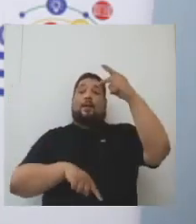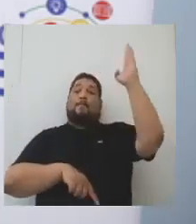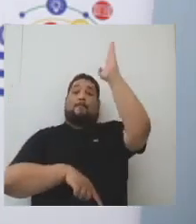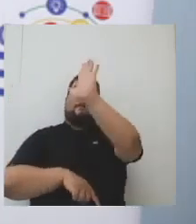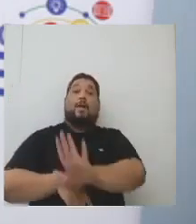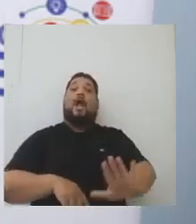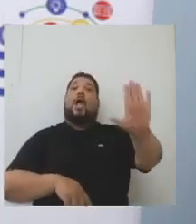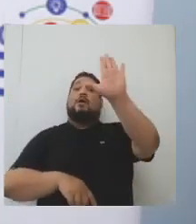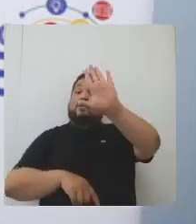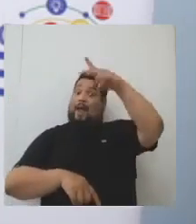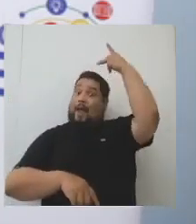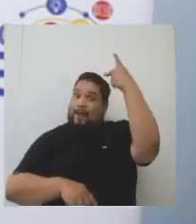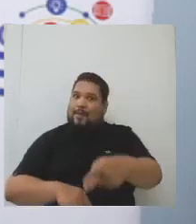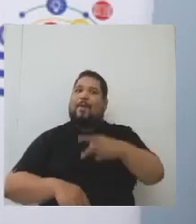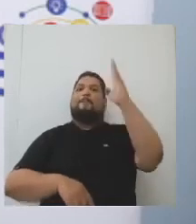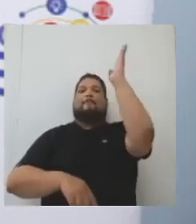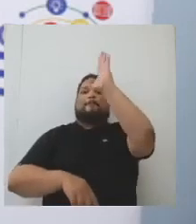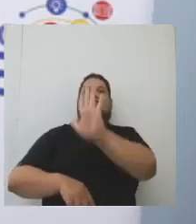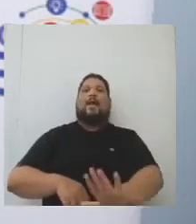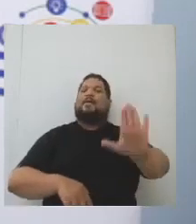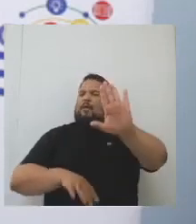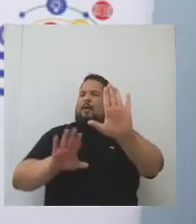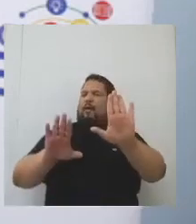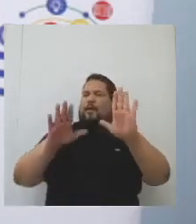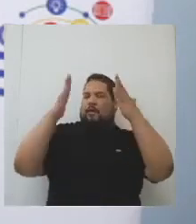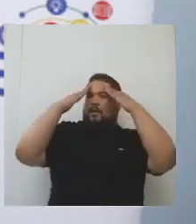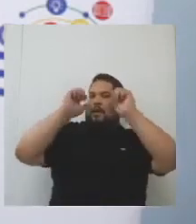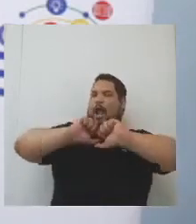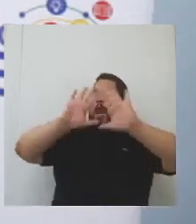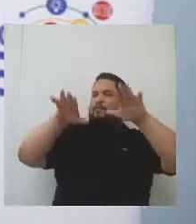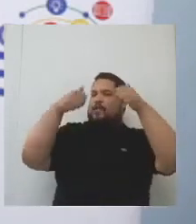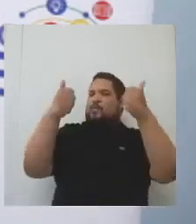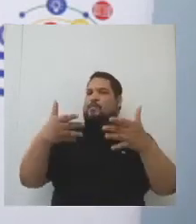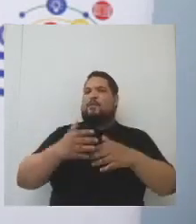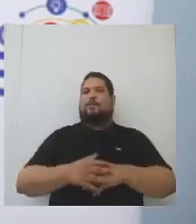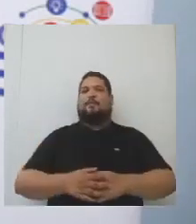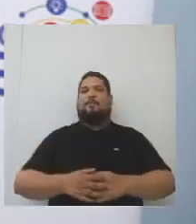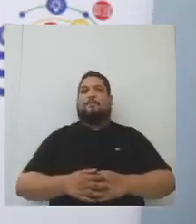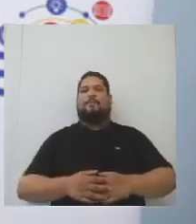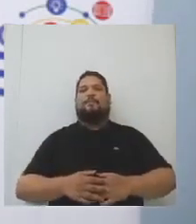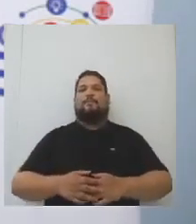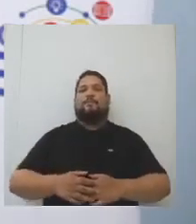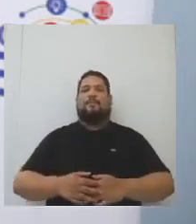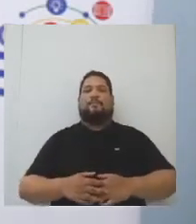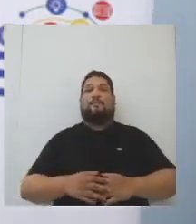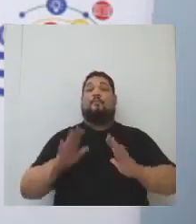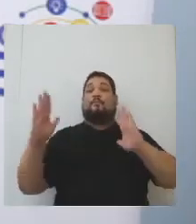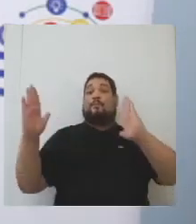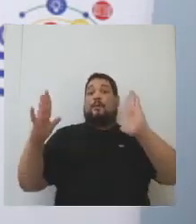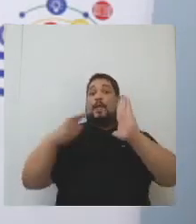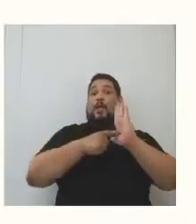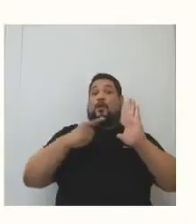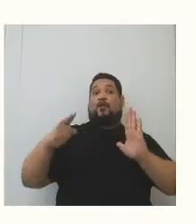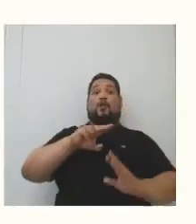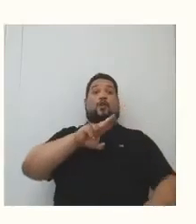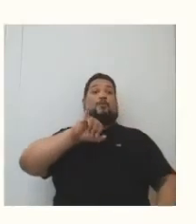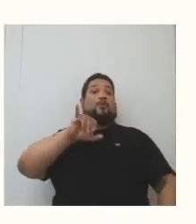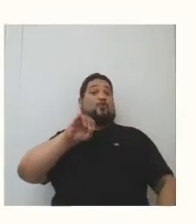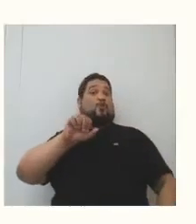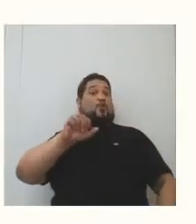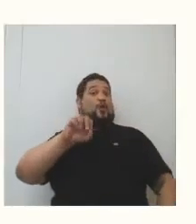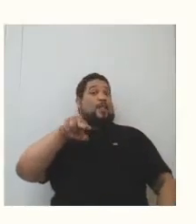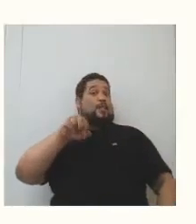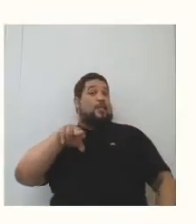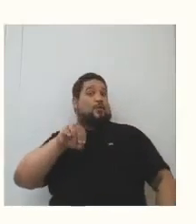Brasil no Brasil. Vamos entender isso, tá bom? Então vamos ver. Então esse período, então, chamado de joanino,